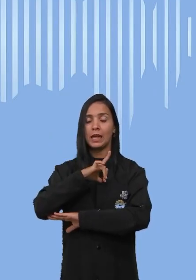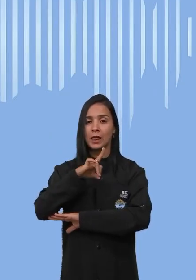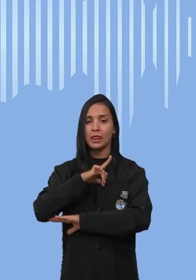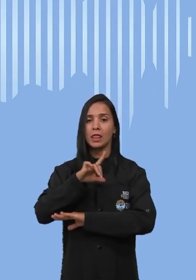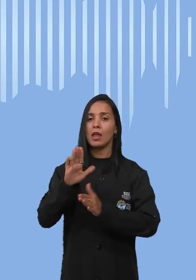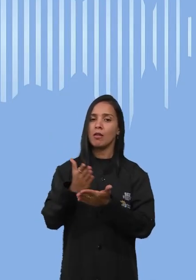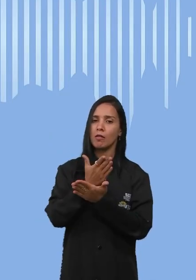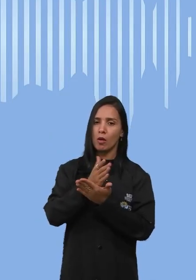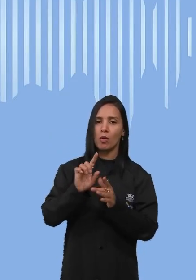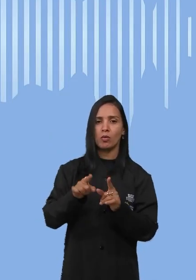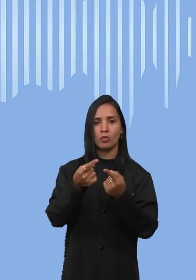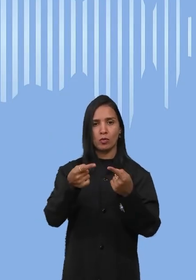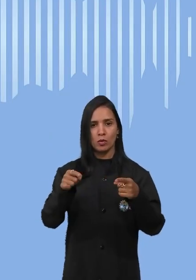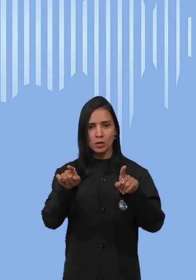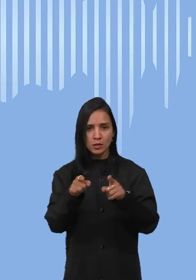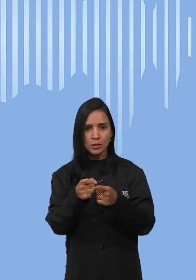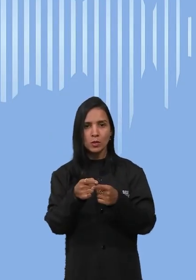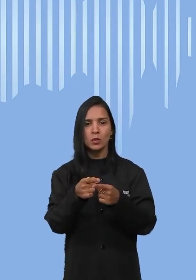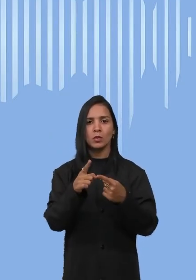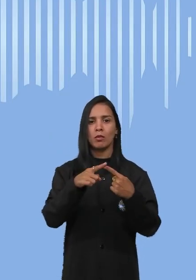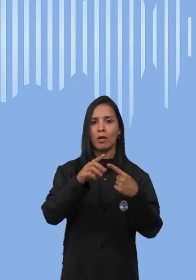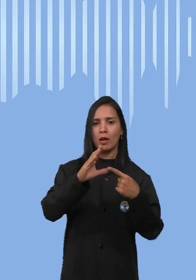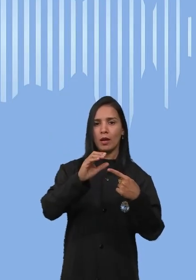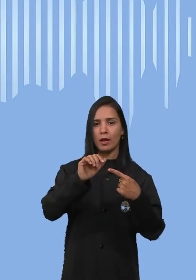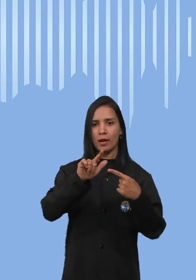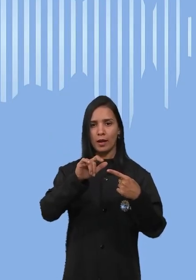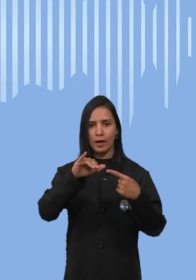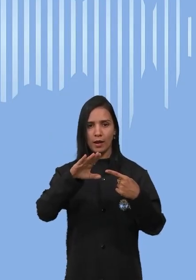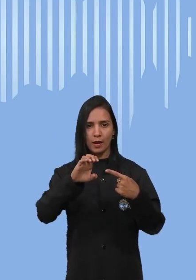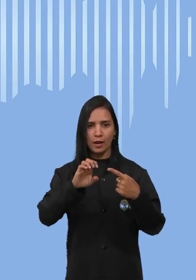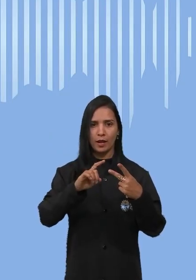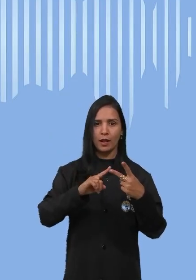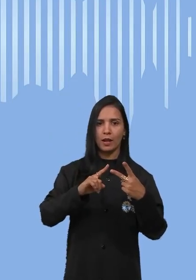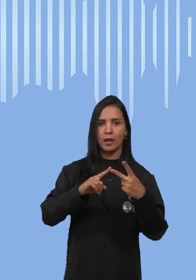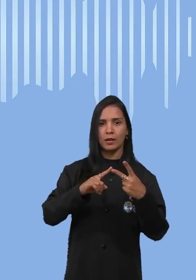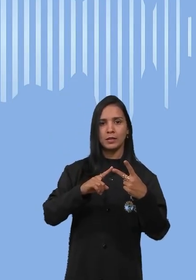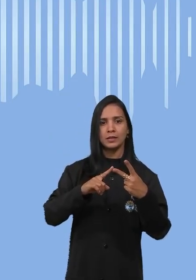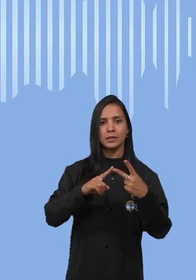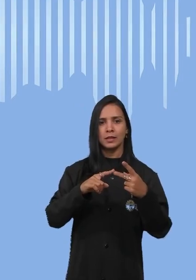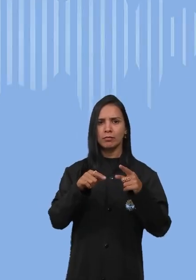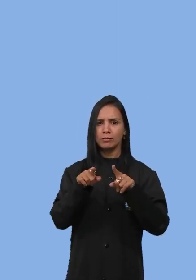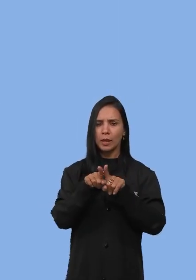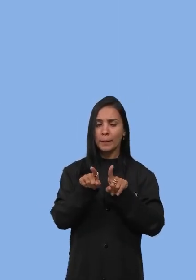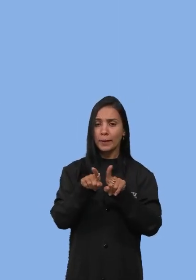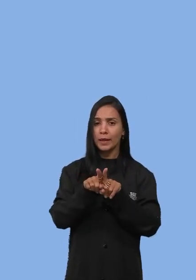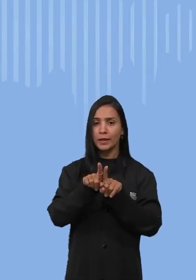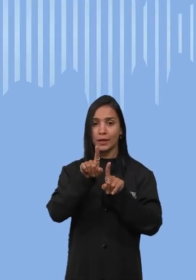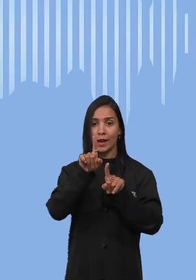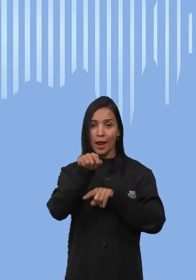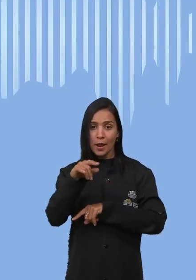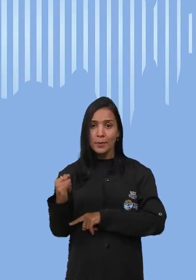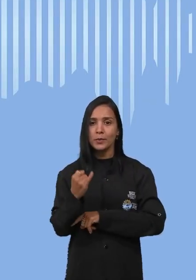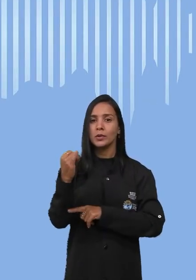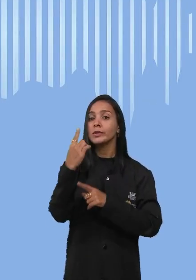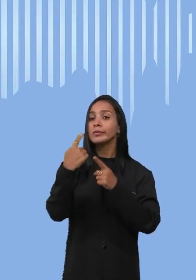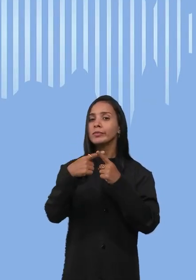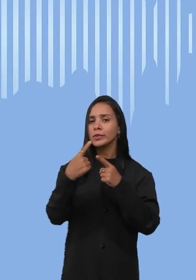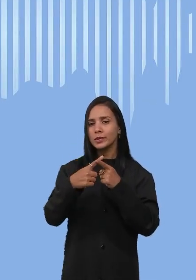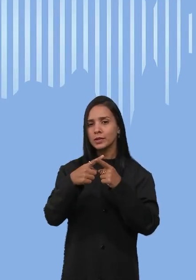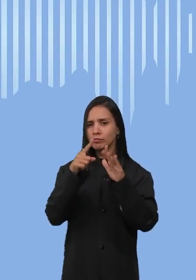Cálice, de Chico Buarque e Gilberto Gil, foram importantes porque... Vamos